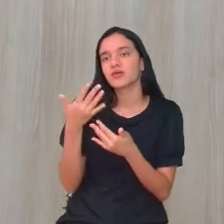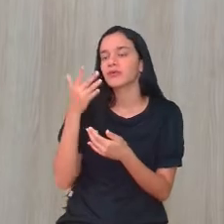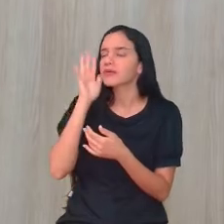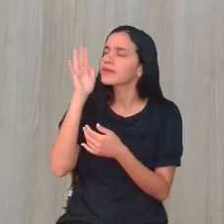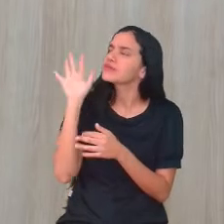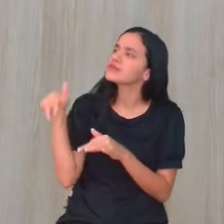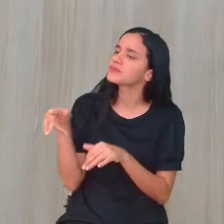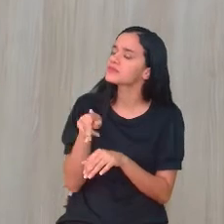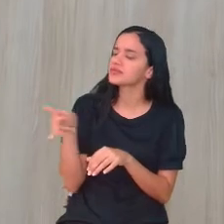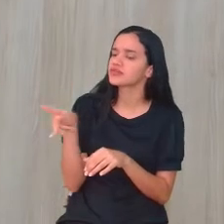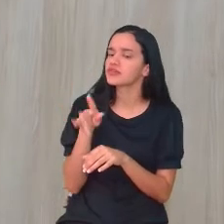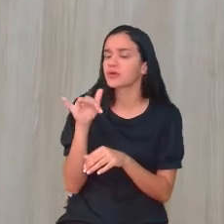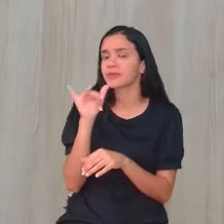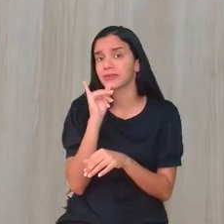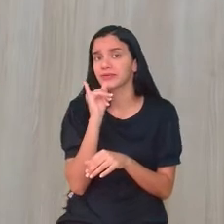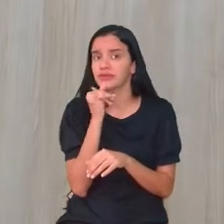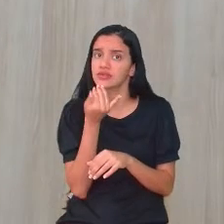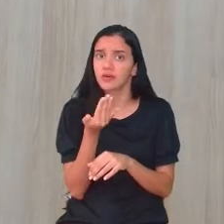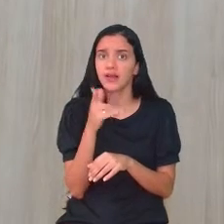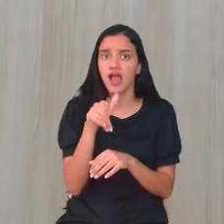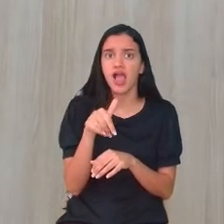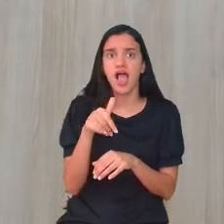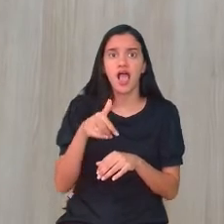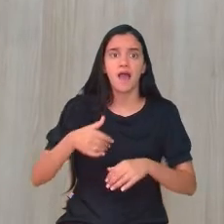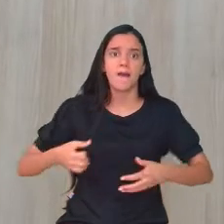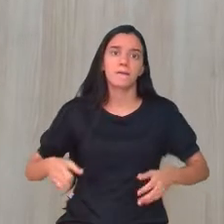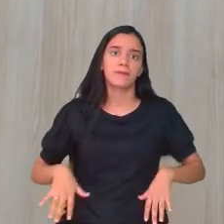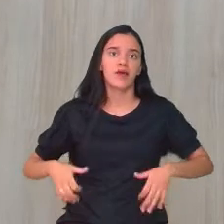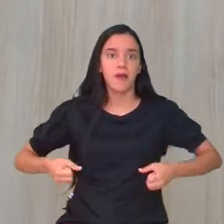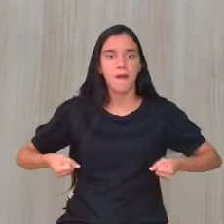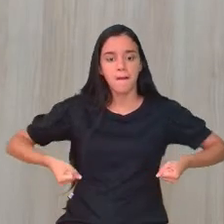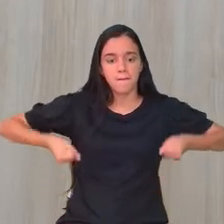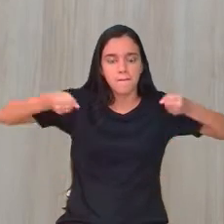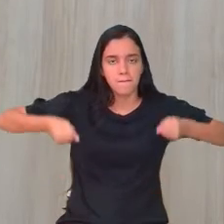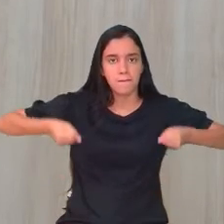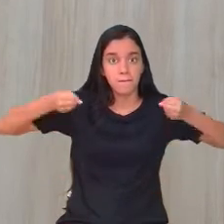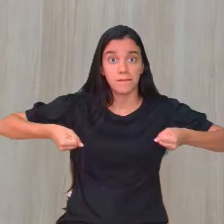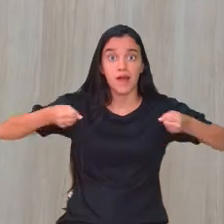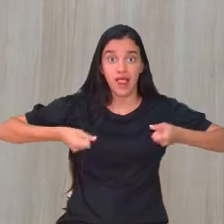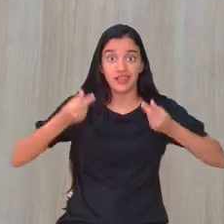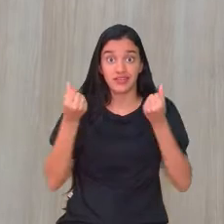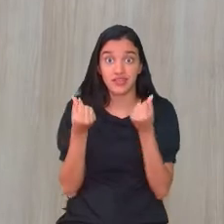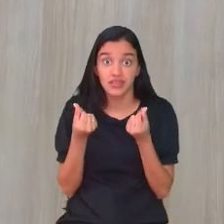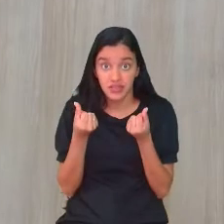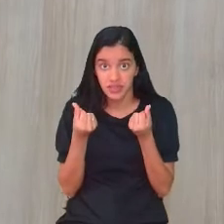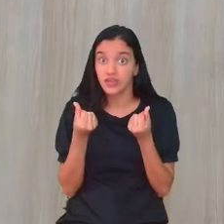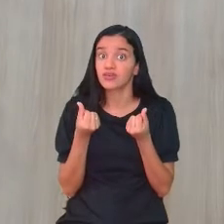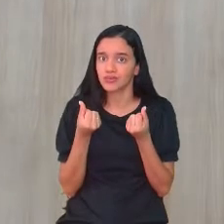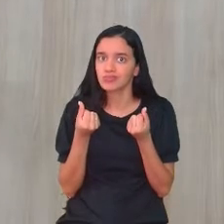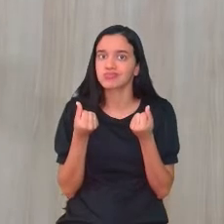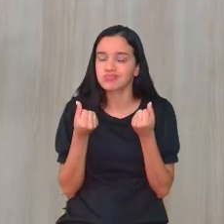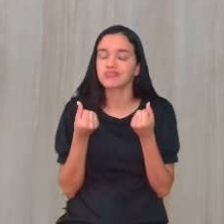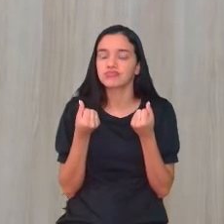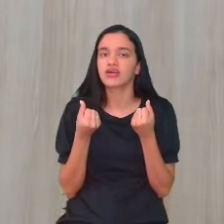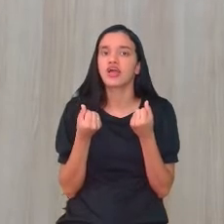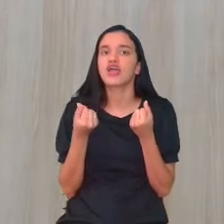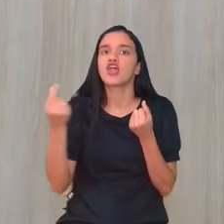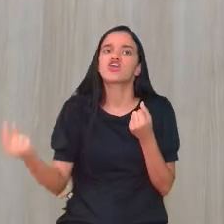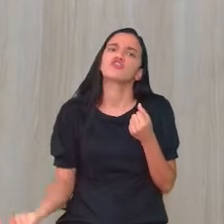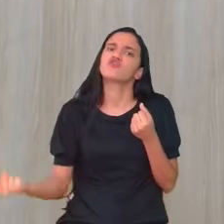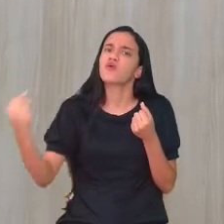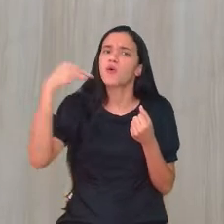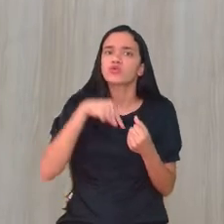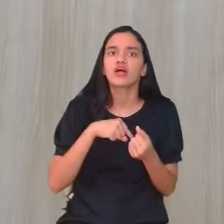você sair, por exemplo, com malas e mais malas de dinheiro vivo, certo? E